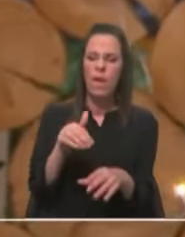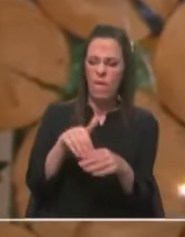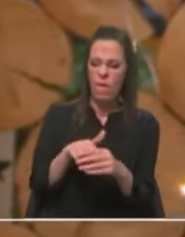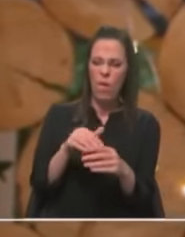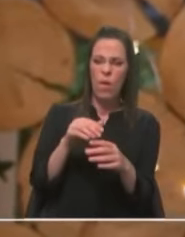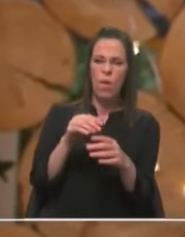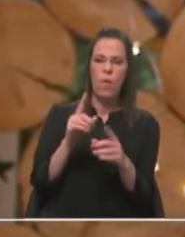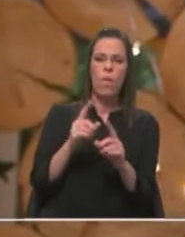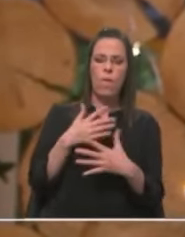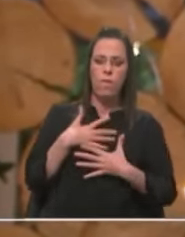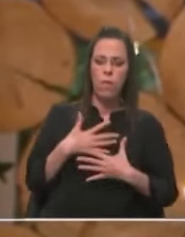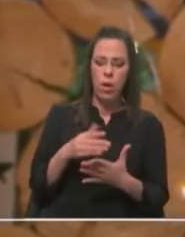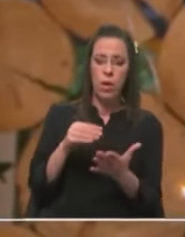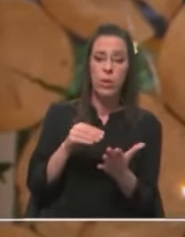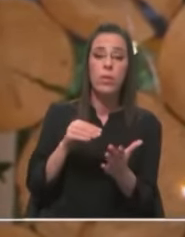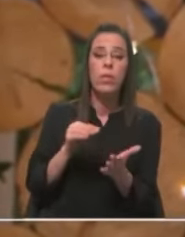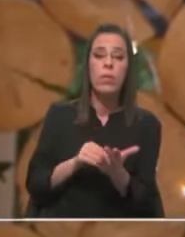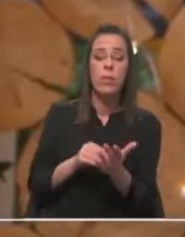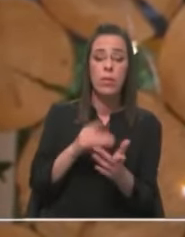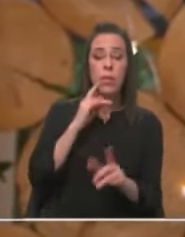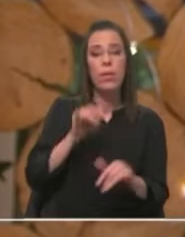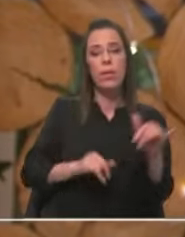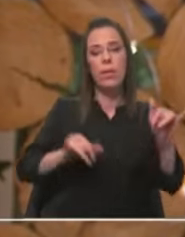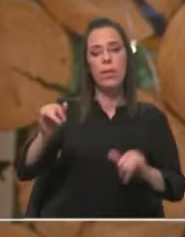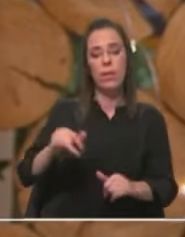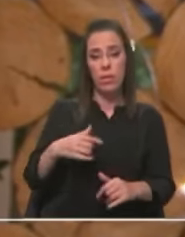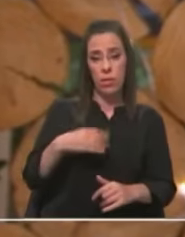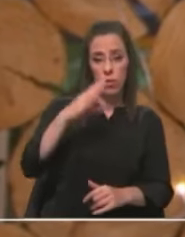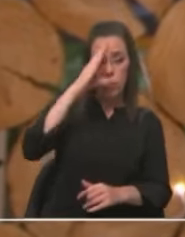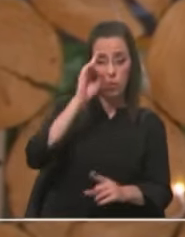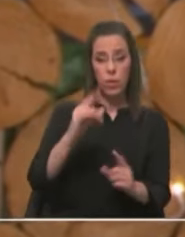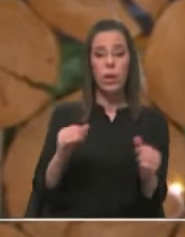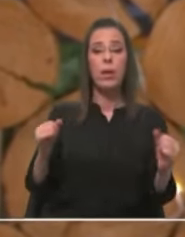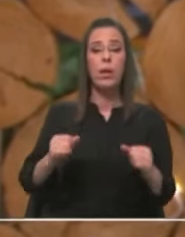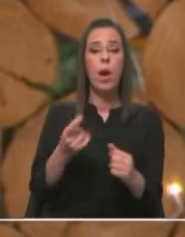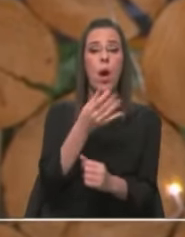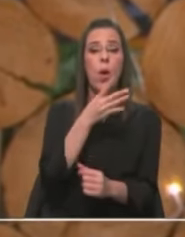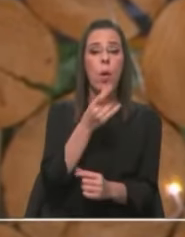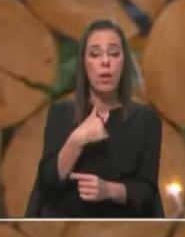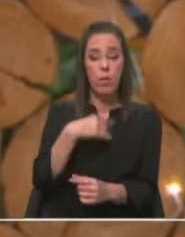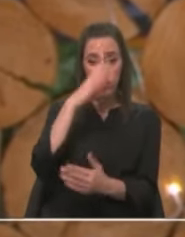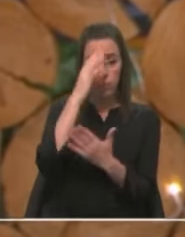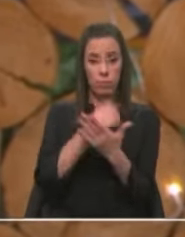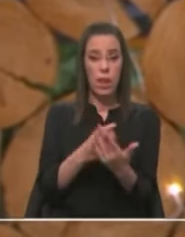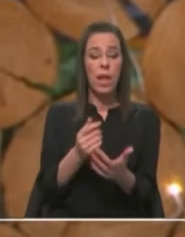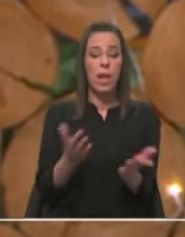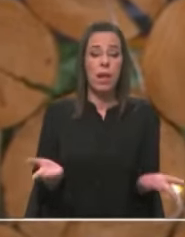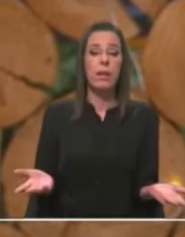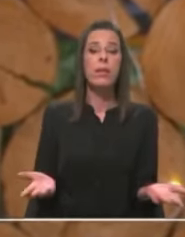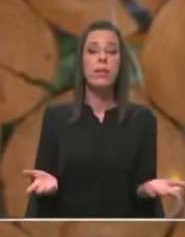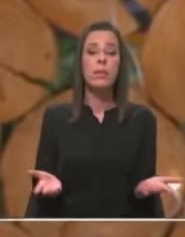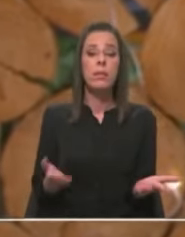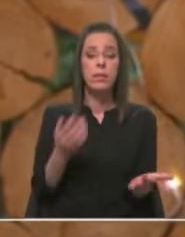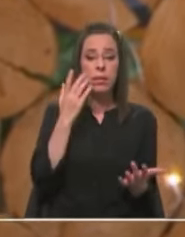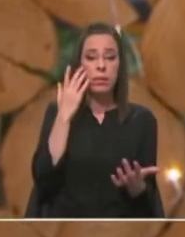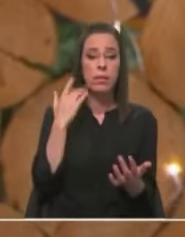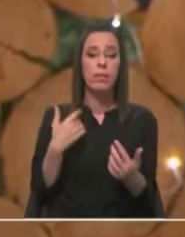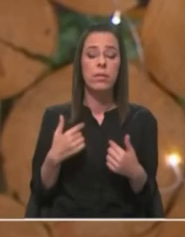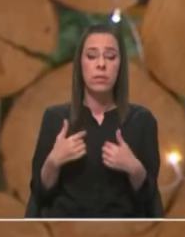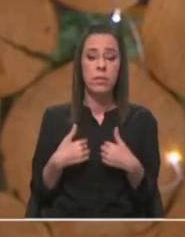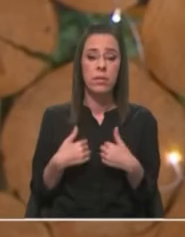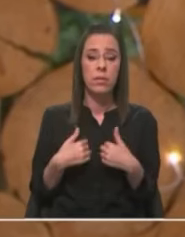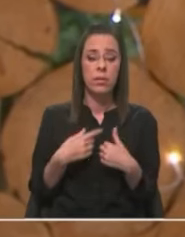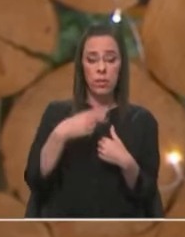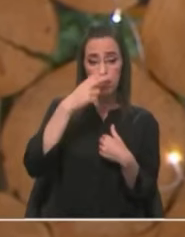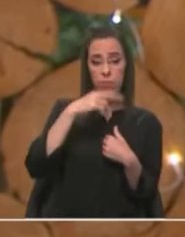voto de pobreza, Teresa? Viajava, eu não sequer sabia o que era a cor do dinheiro. Porque foi